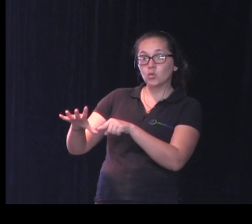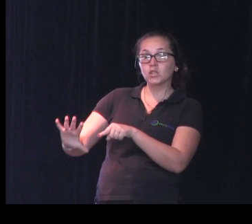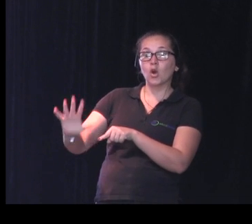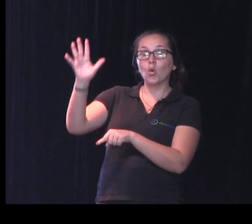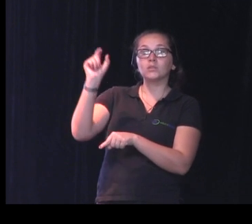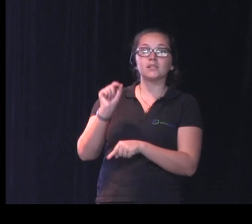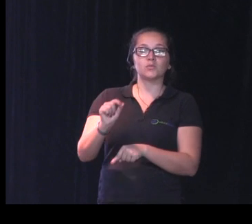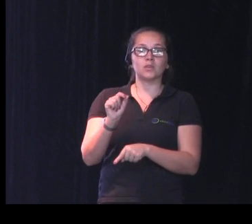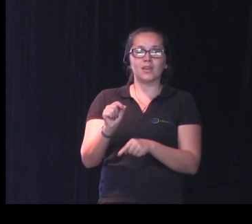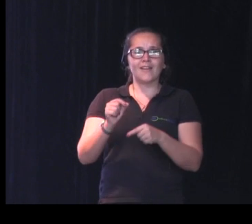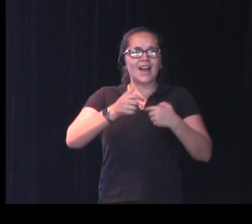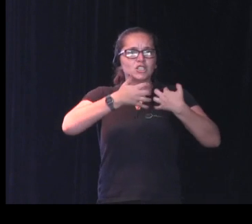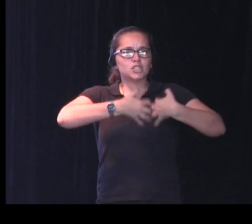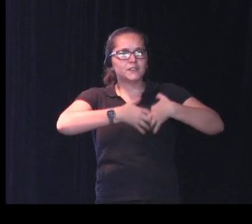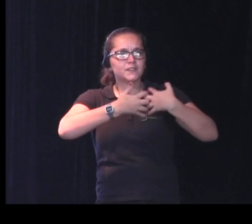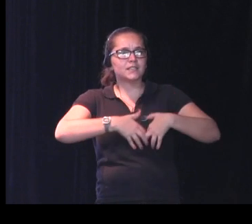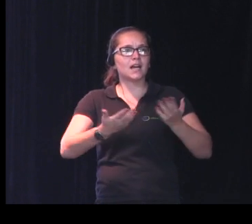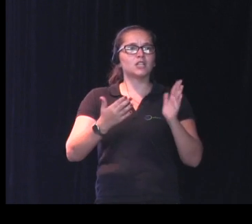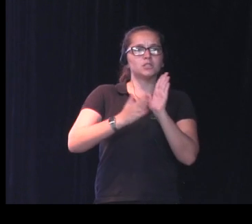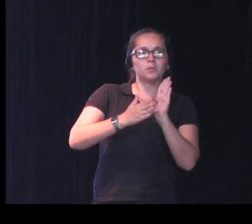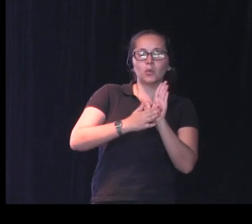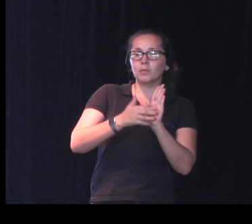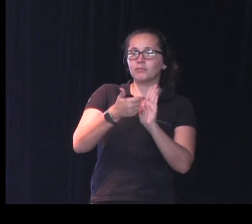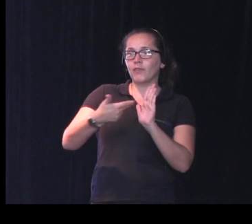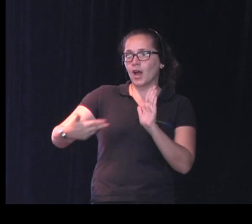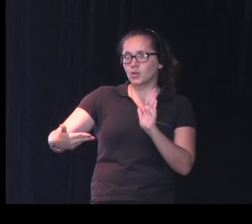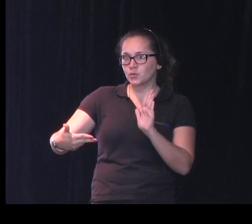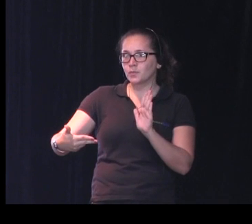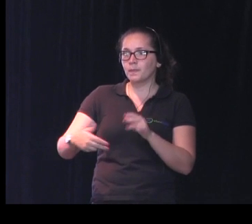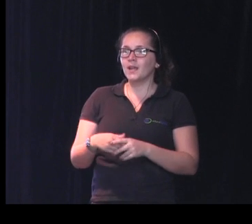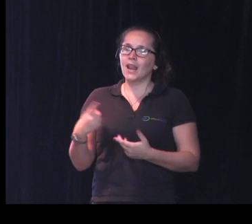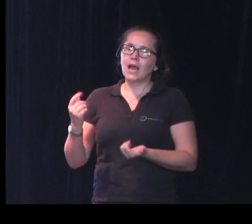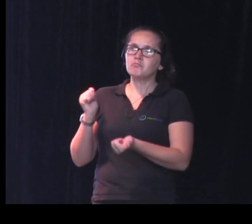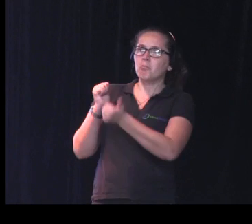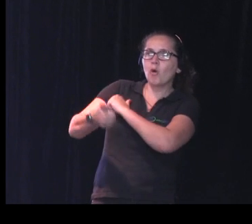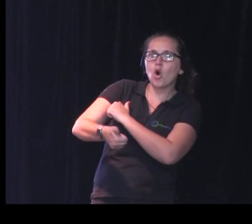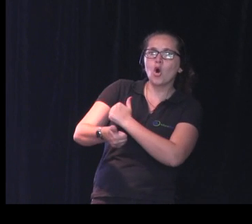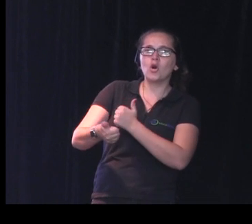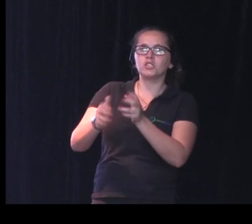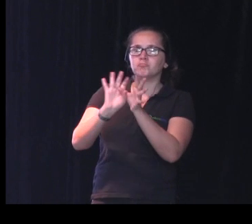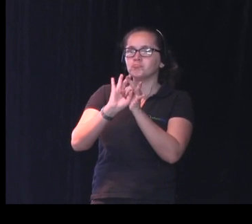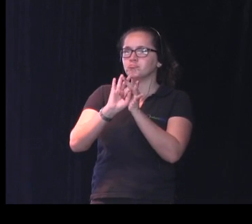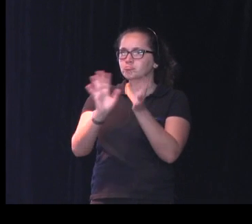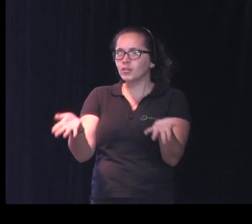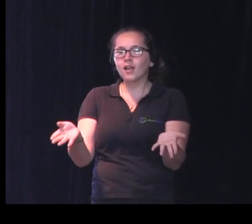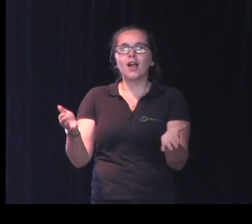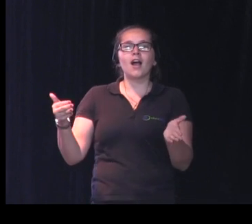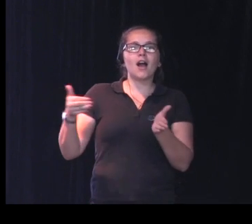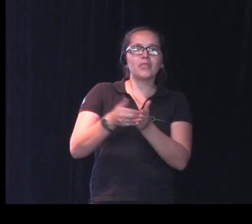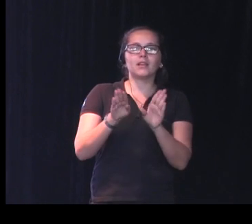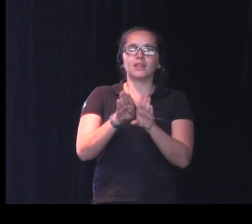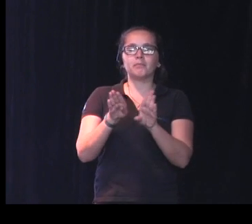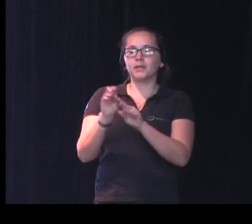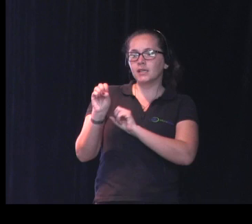um espaço onde acontecem uma grande atividades ou programas, desde esportes ao